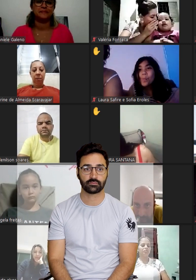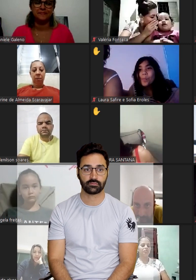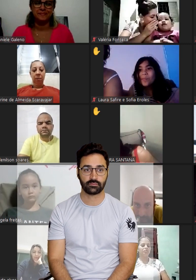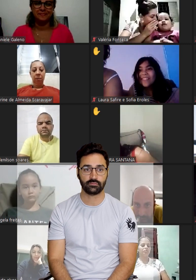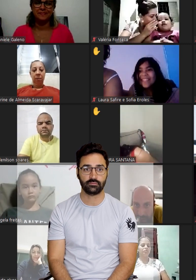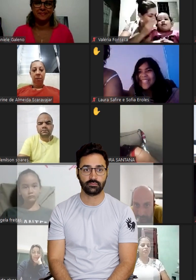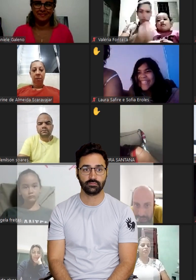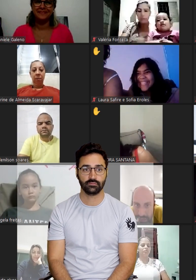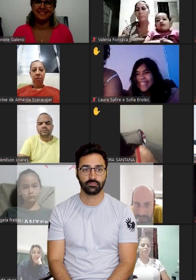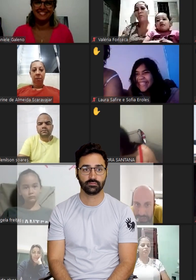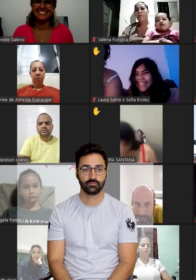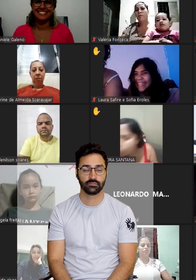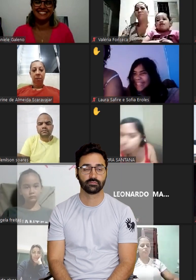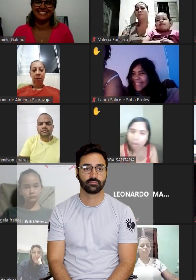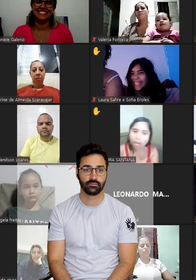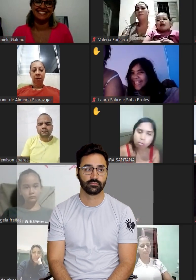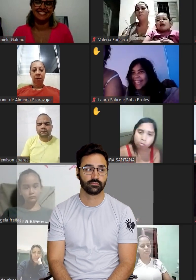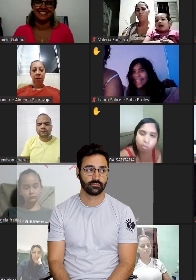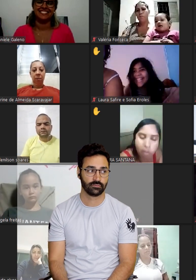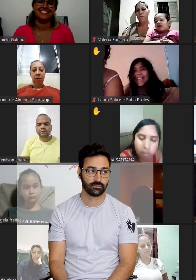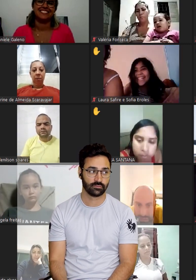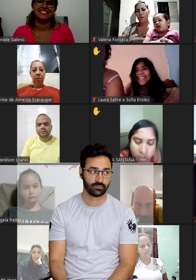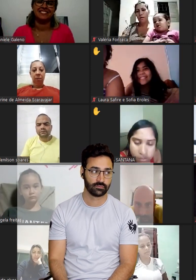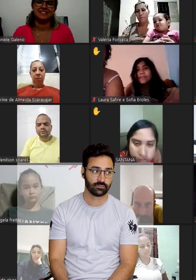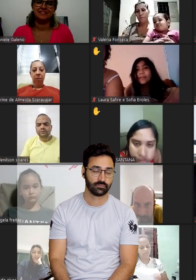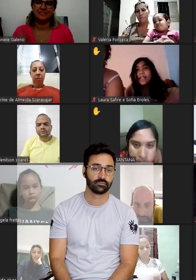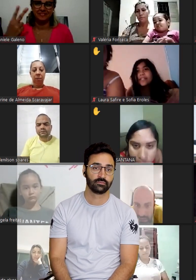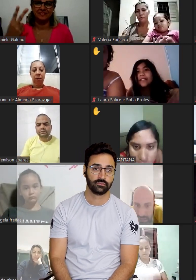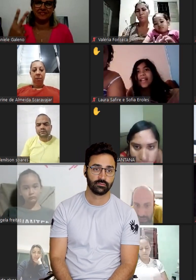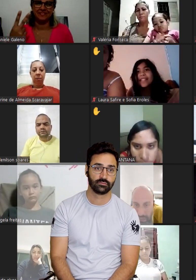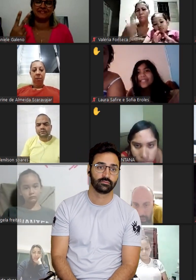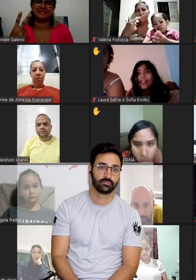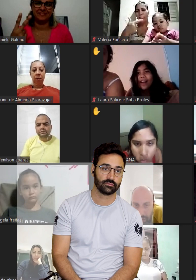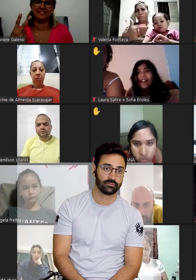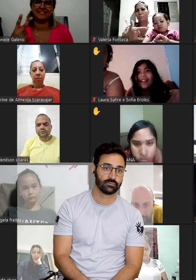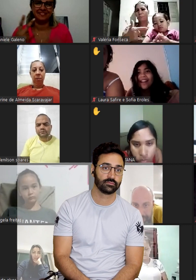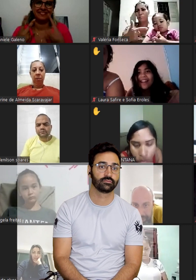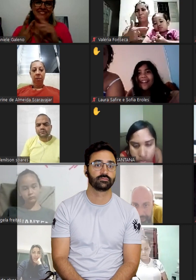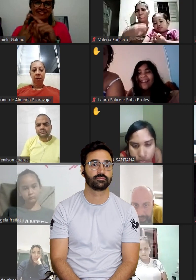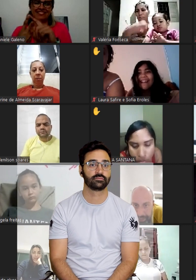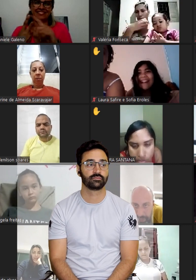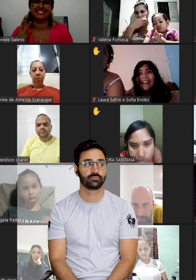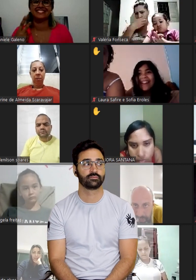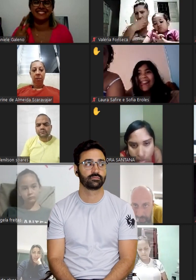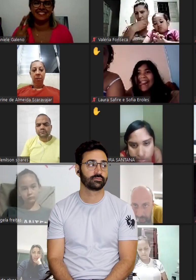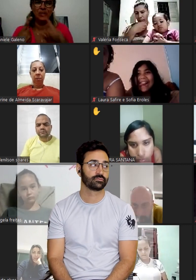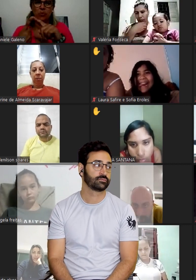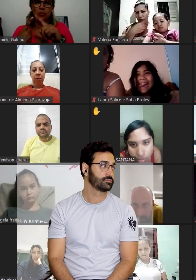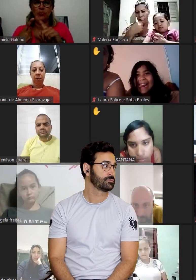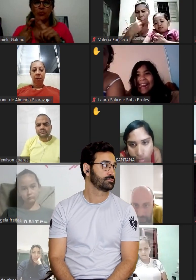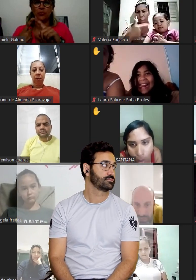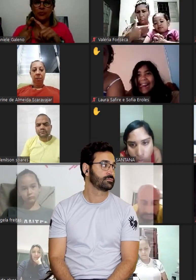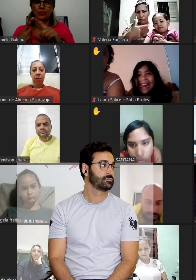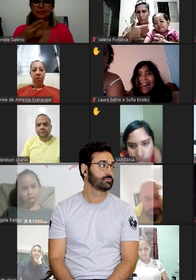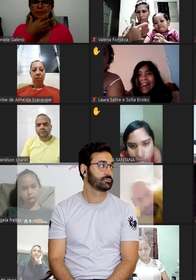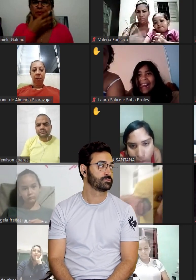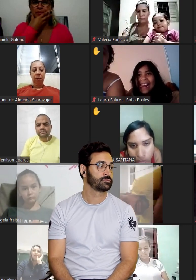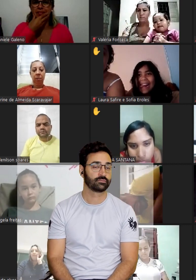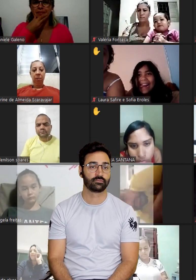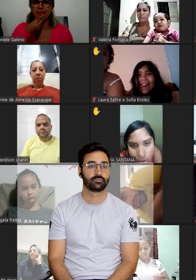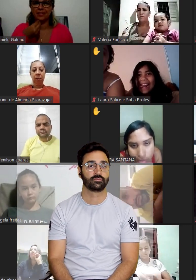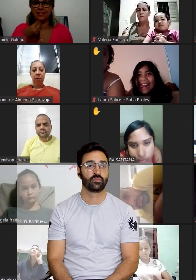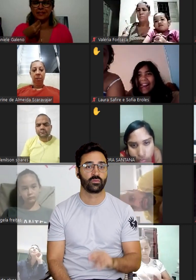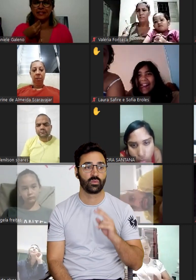Ah, agora sim. Então, ó, 2. Boa, a forma que você fez agora é a melhor. São 2. 1